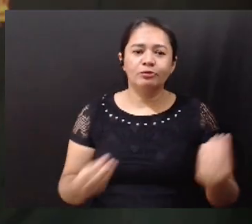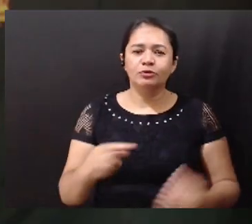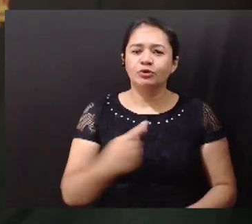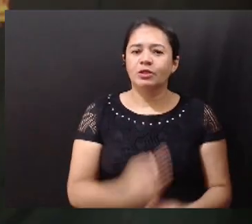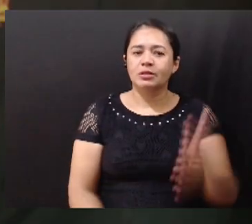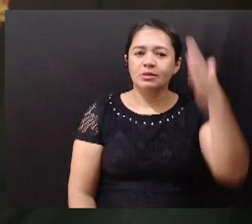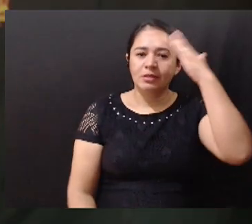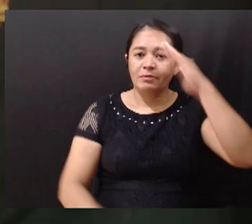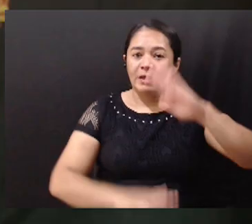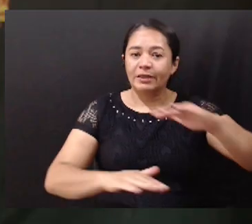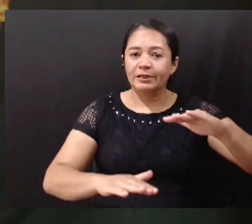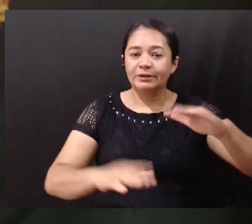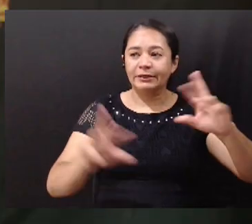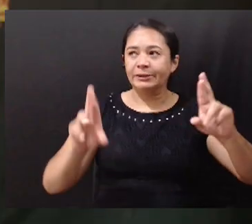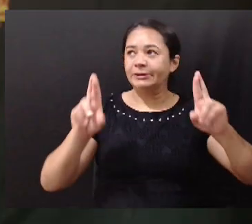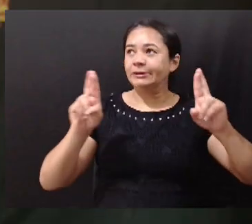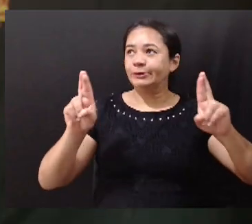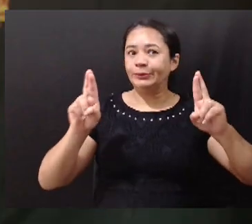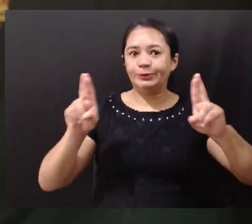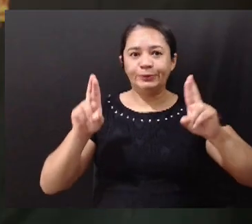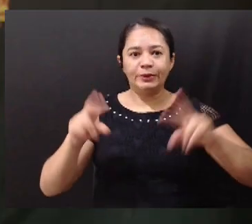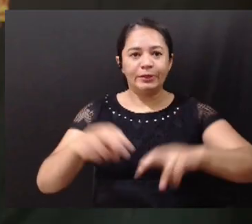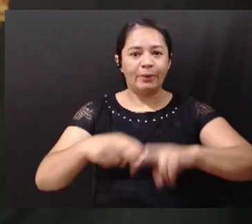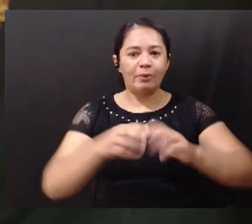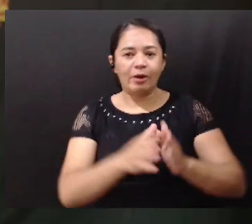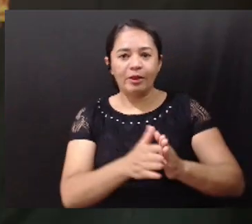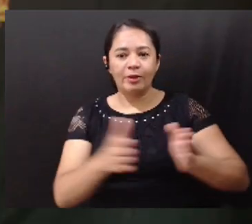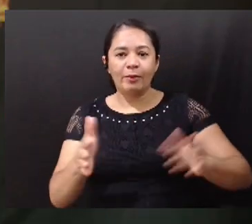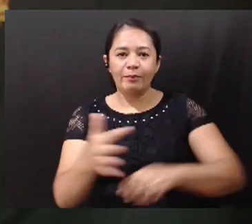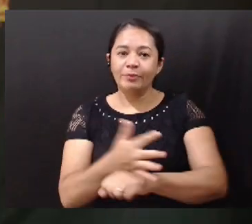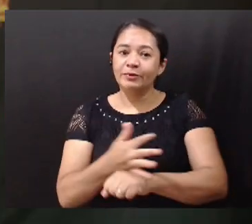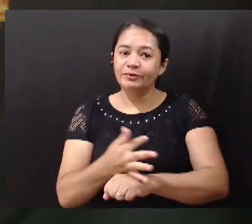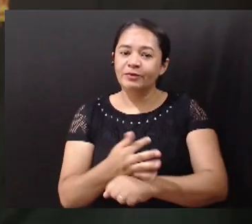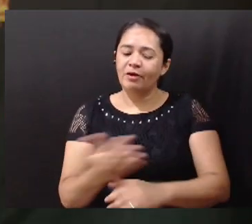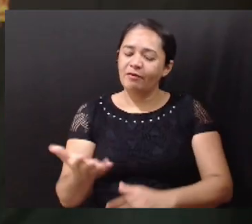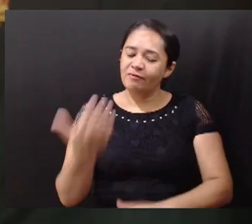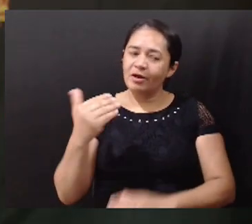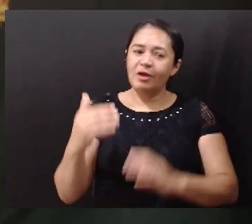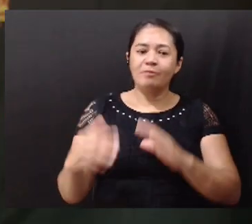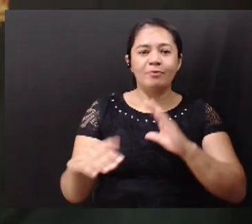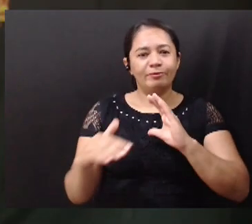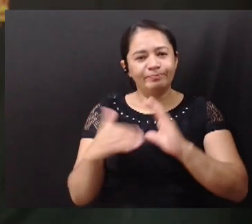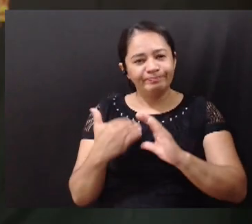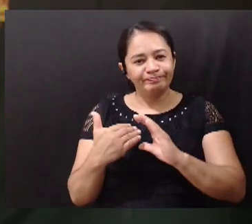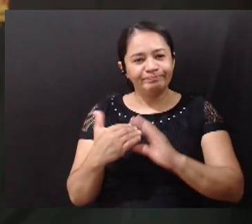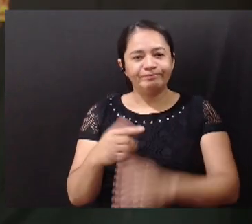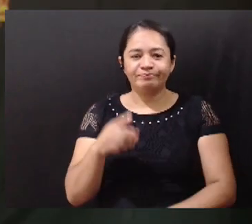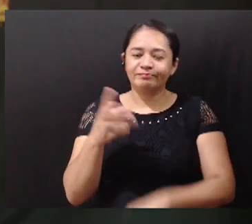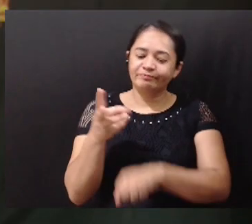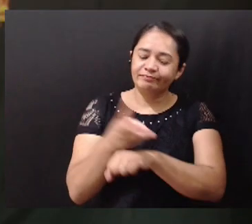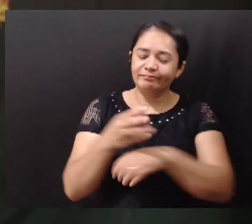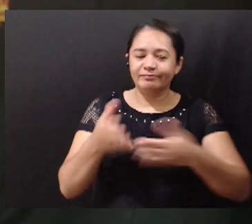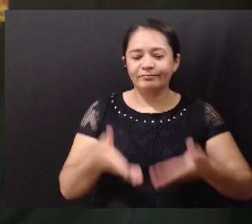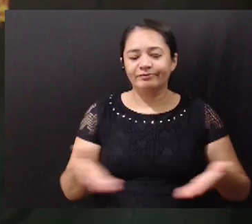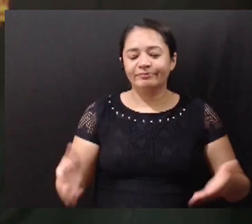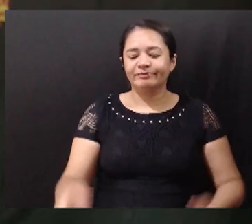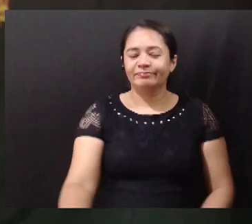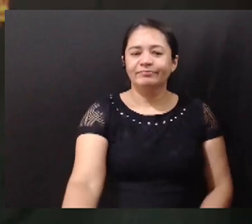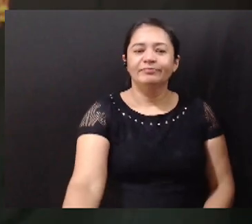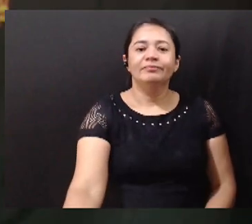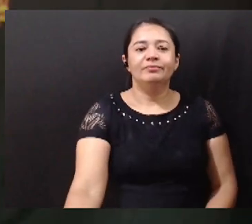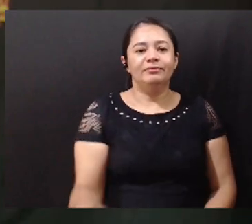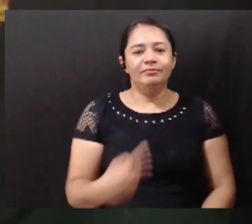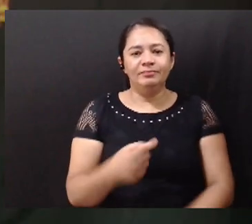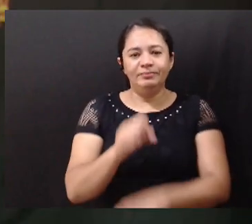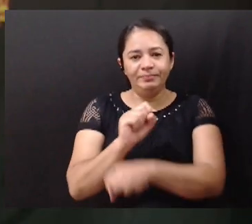cria uma expectativa por conta das férias. Então mande um WhatsApp pra gente, WhatsApp na tela para você. Aguardamos a sua participação,